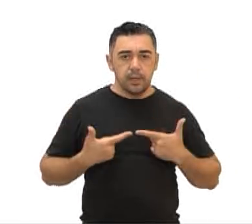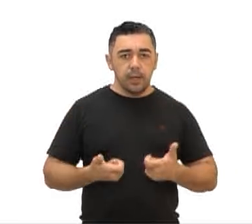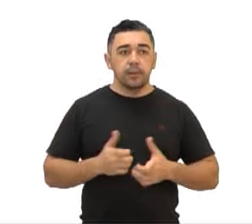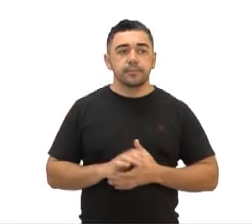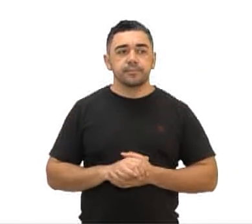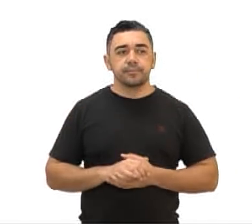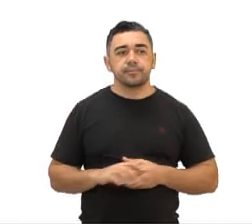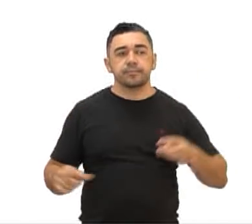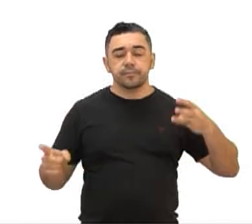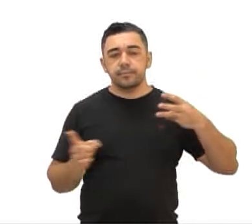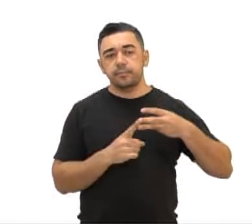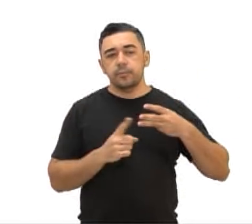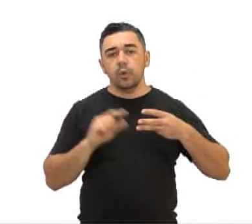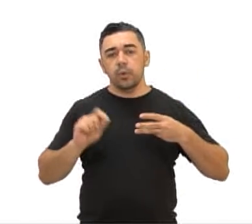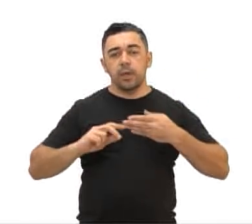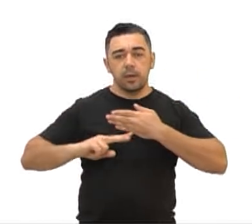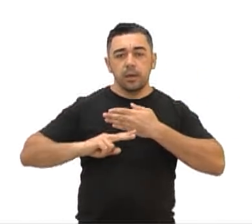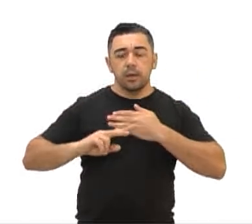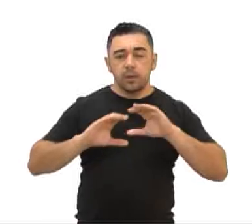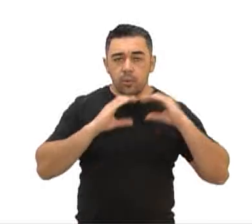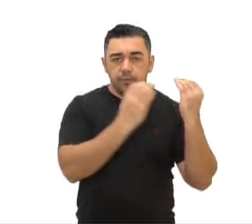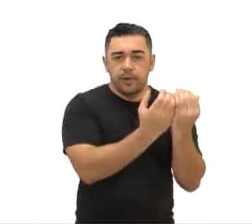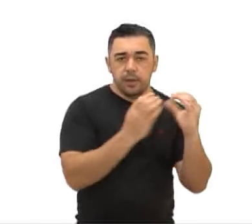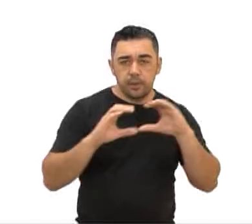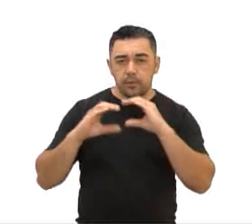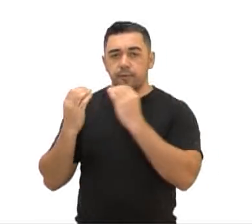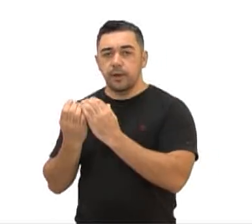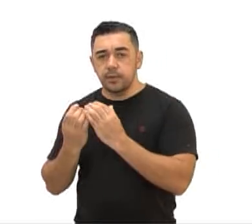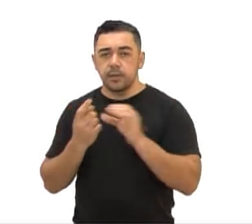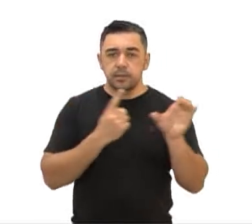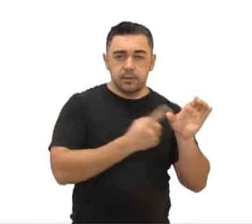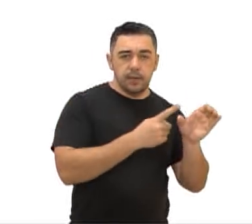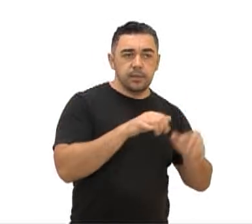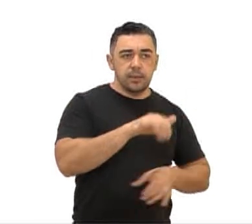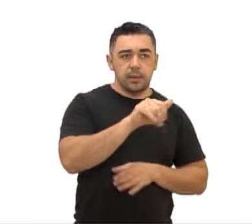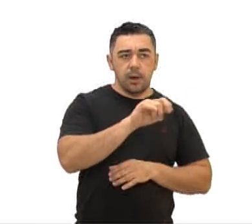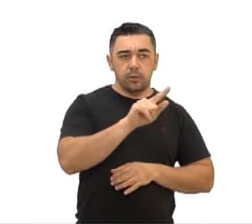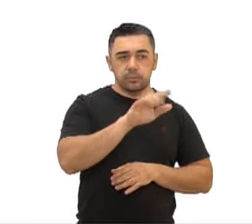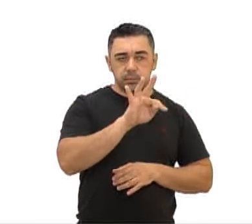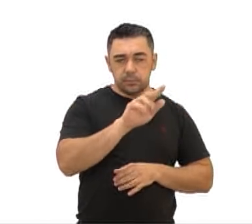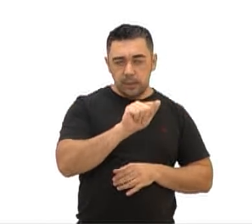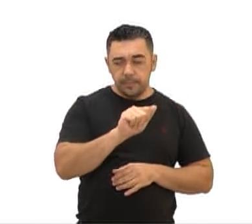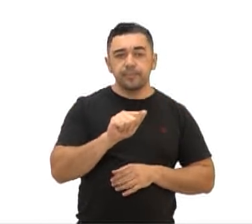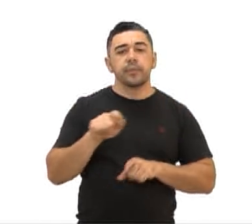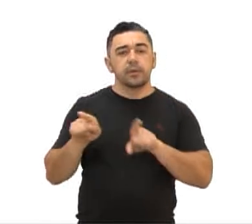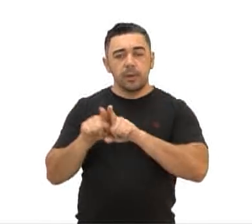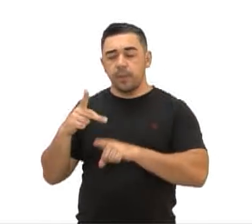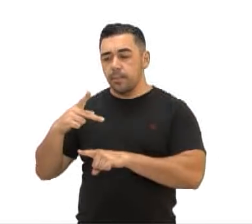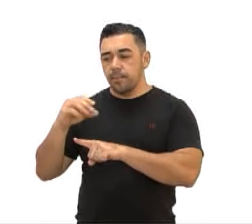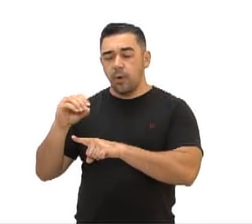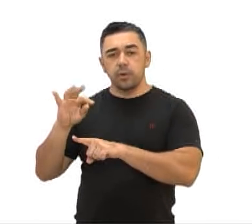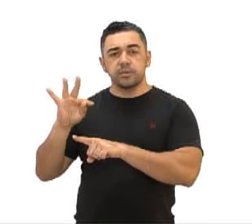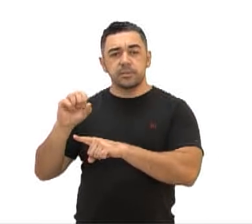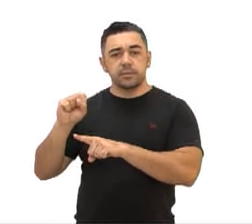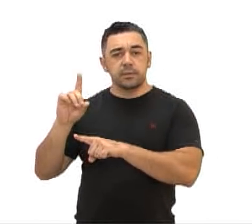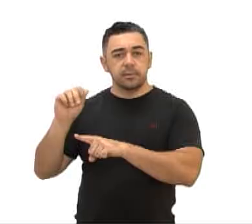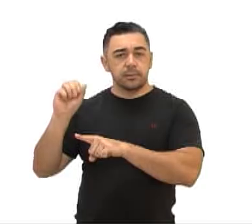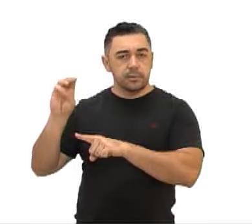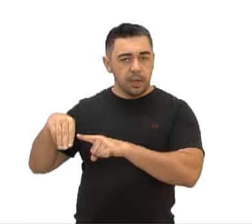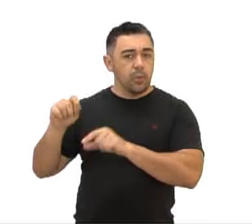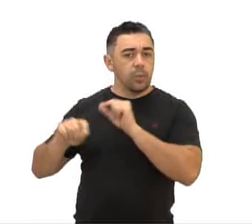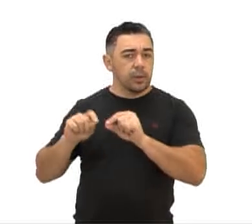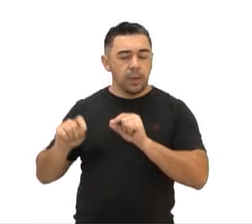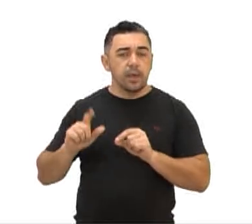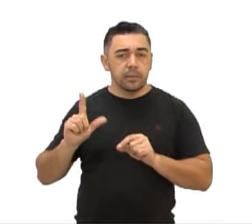Mundial. E você viu ainda que as conferências de Yalta e Potsdam firmaram acordos que desenharam um